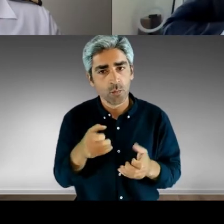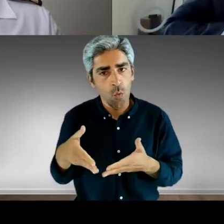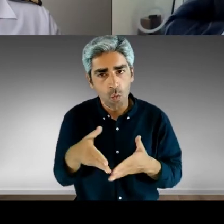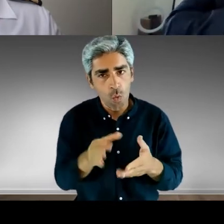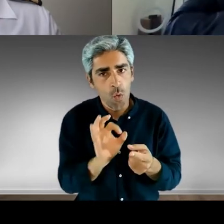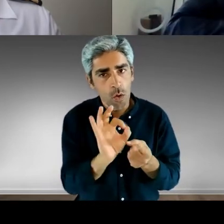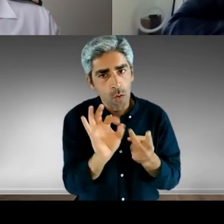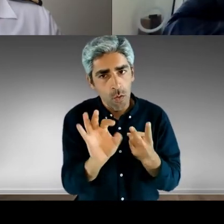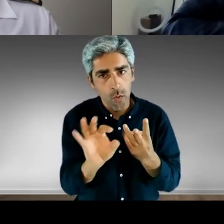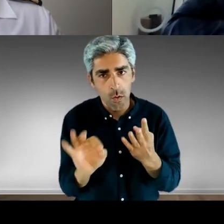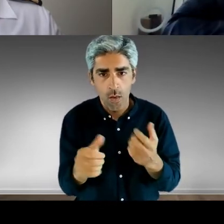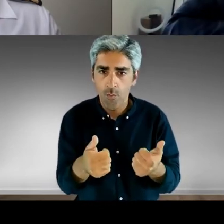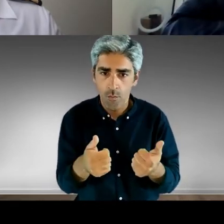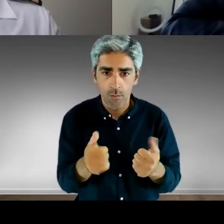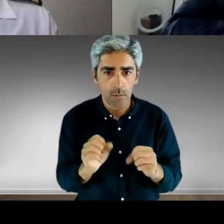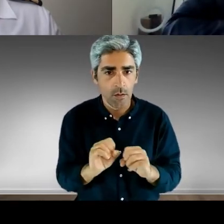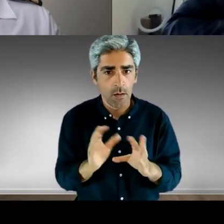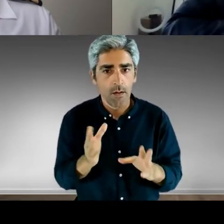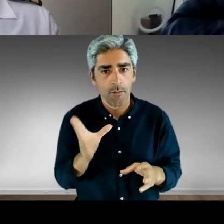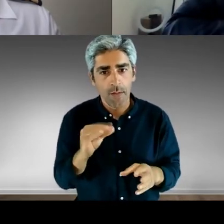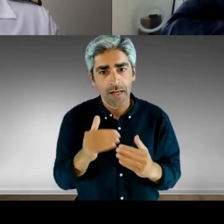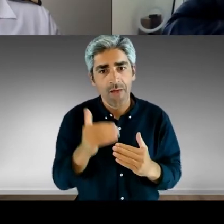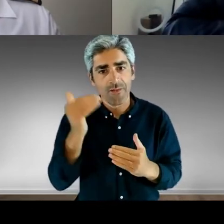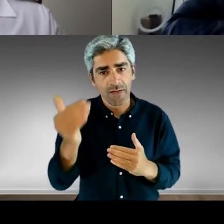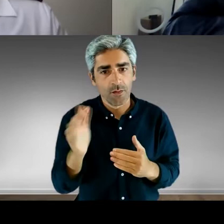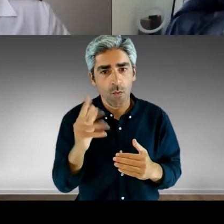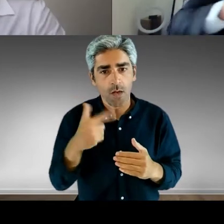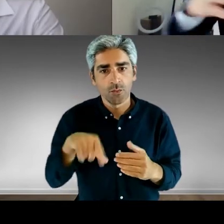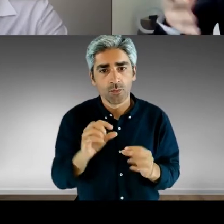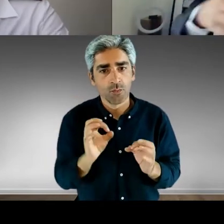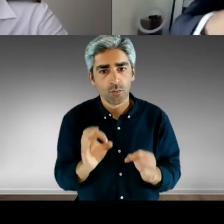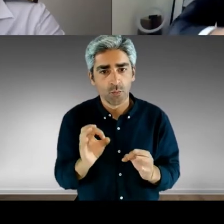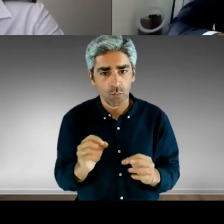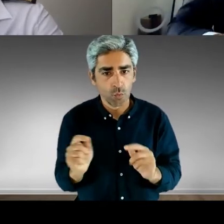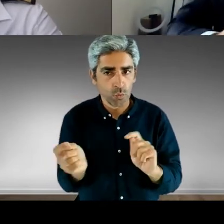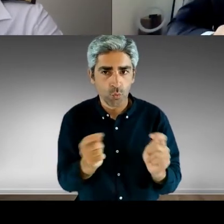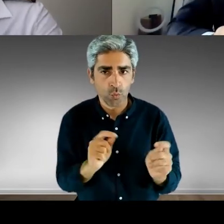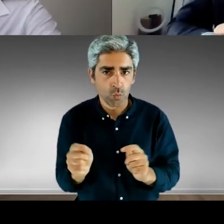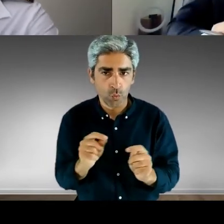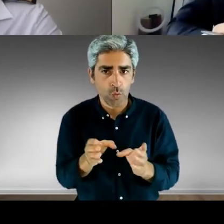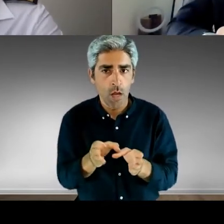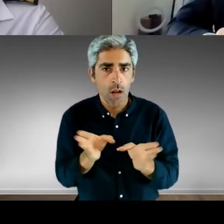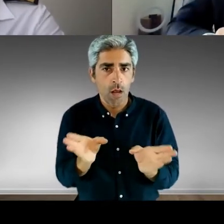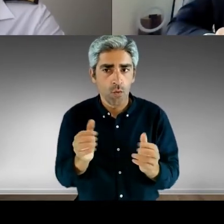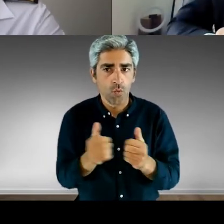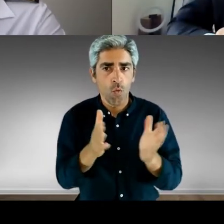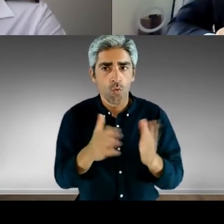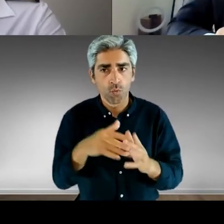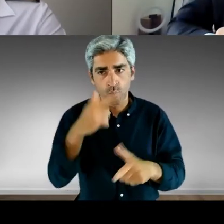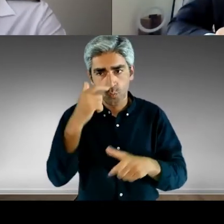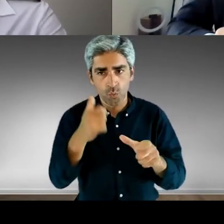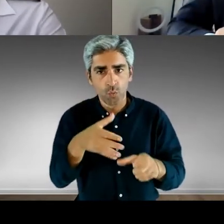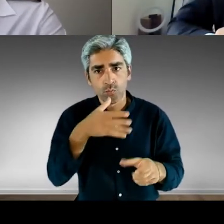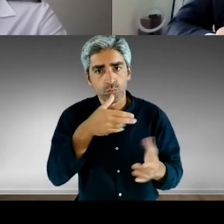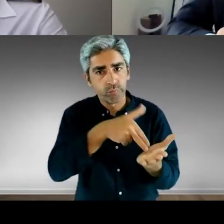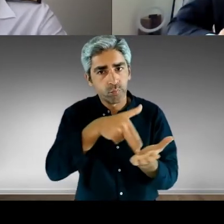enunciou, que vão ser, obviamente, mais à frente, quando estivermos em discussão mais alargada aos todos os oradores, iremos com